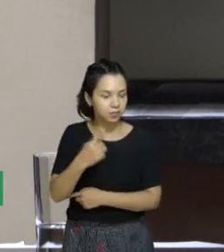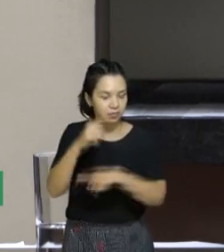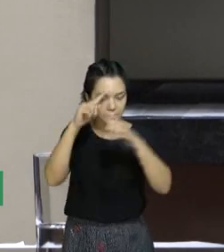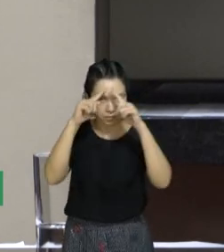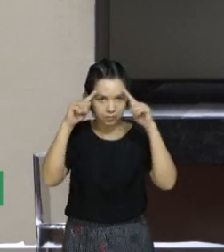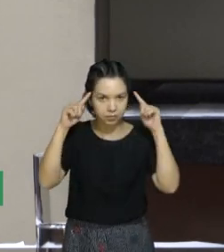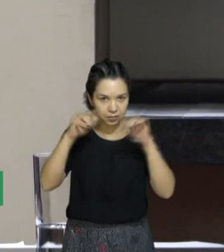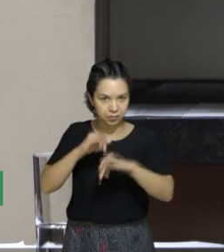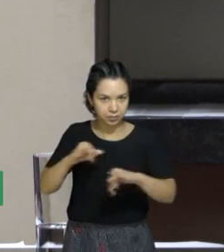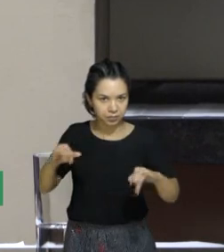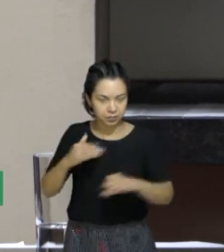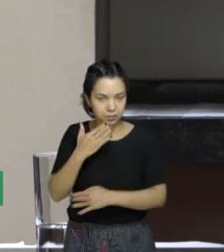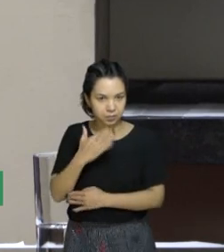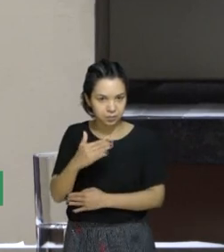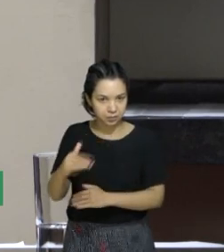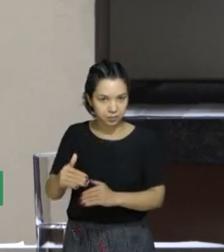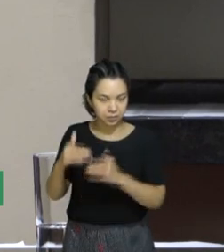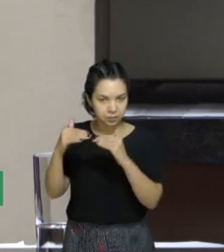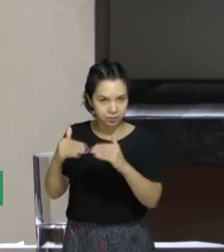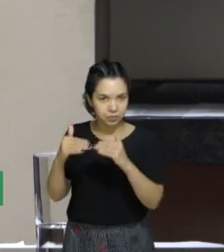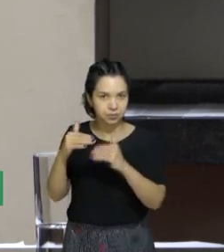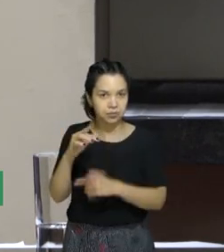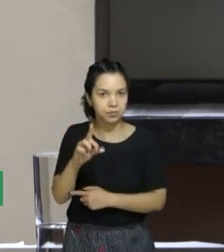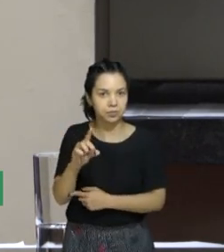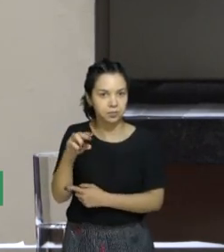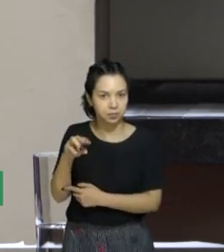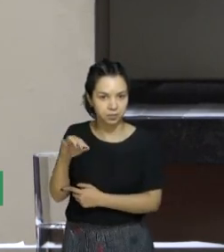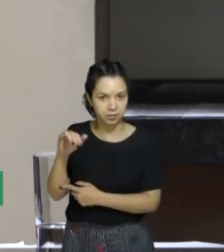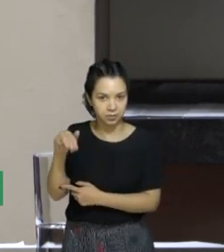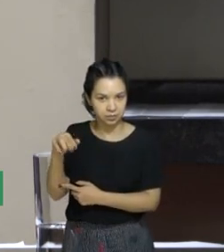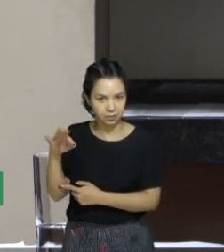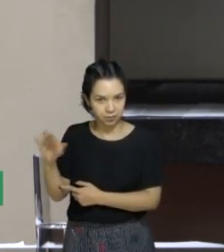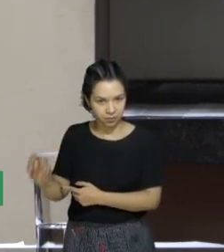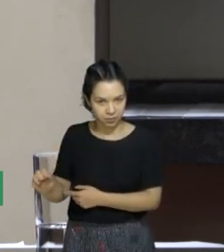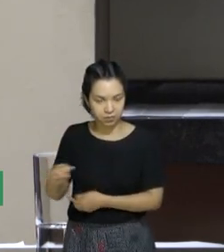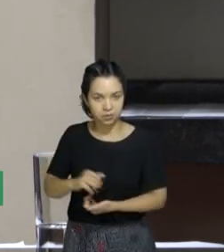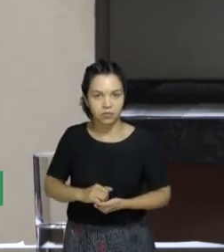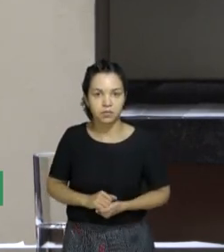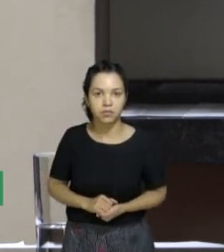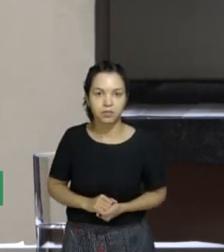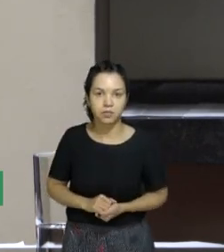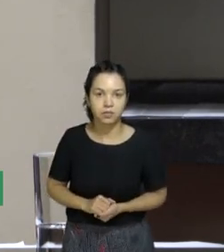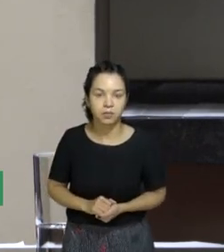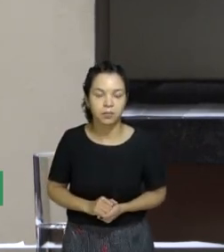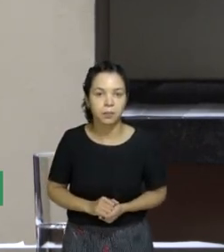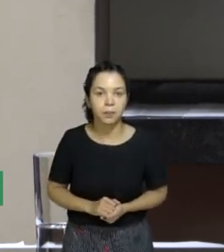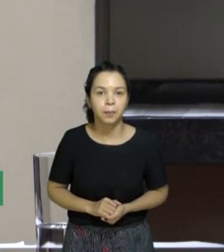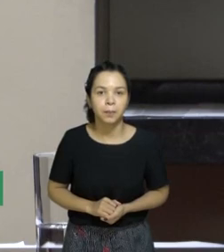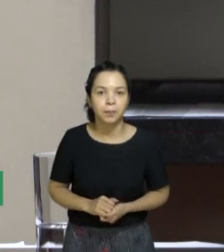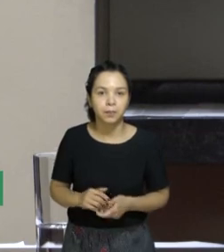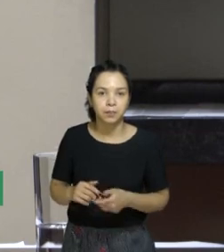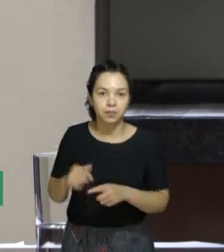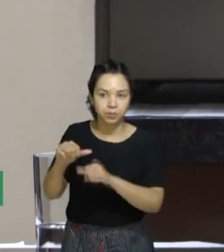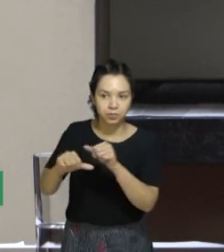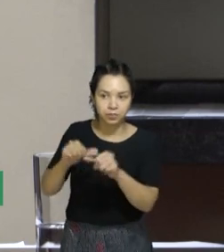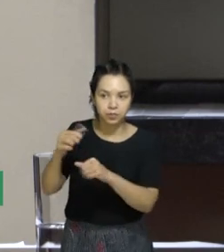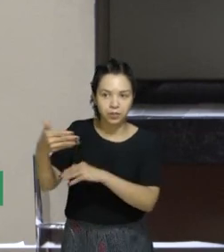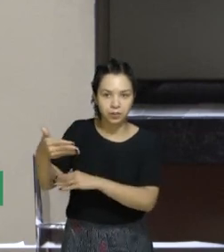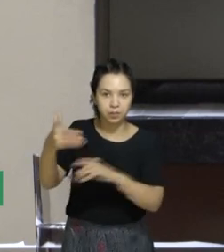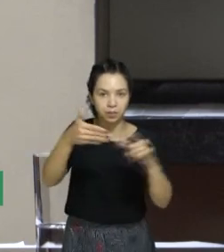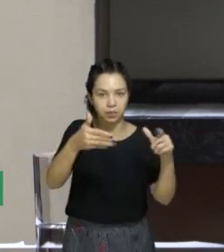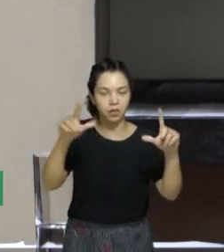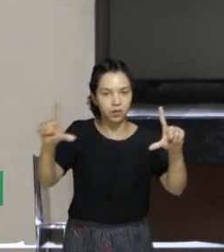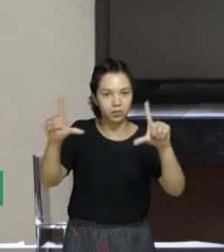Sareta, manifestando apelo ao superintendente do Departamento Nacional de Infraestrutura e Transportes pela correção das placas de sinalização,